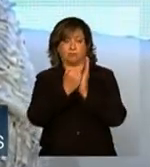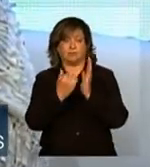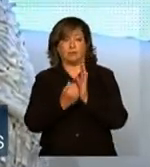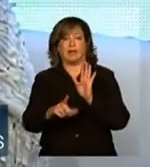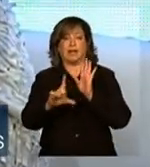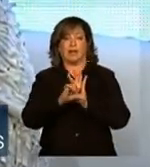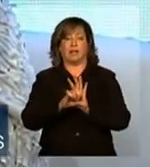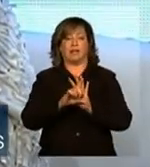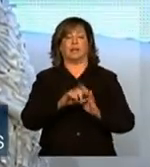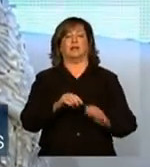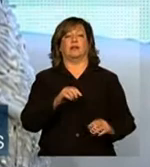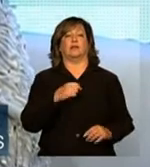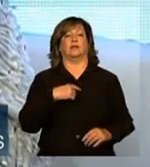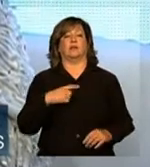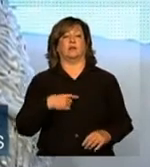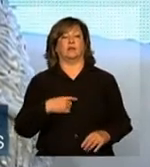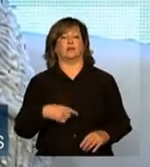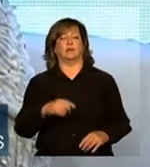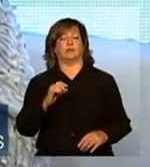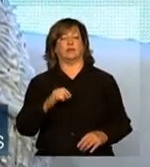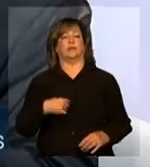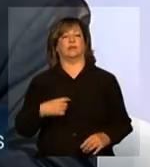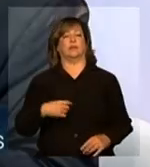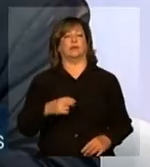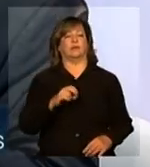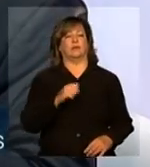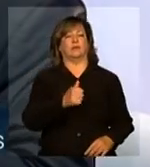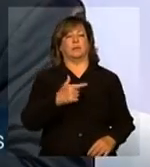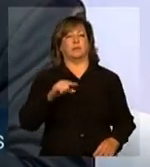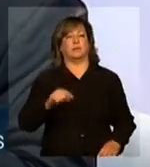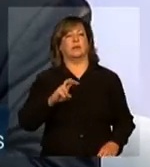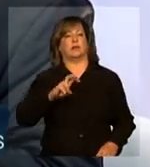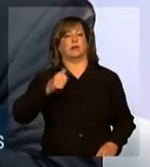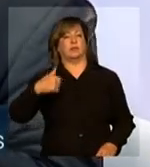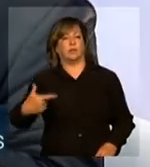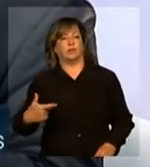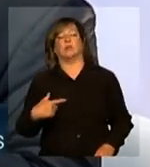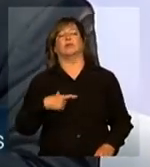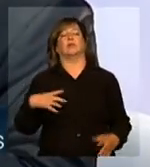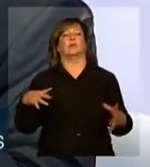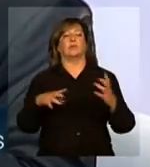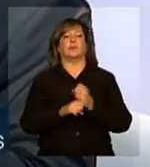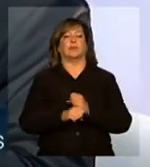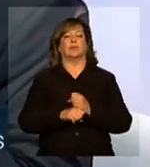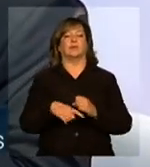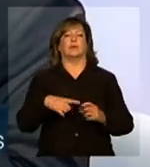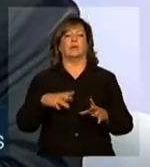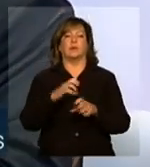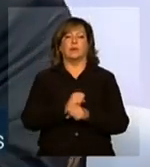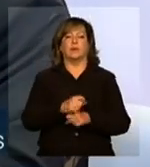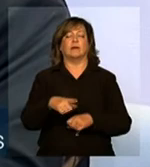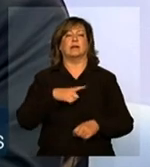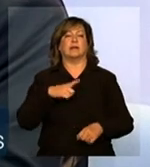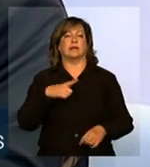12.512, da experiência e da expertise formulada